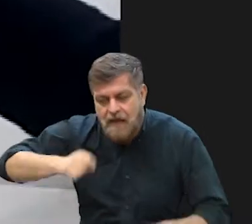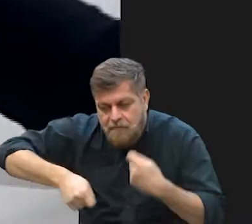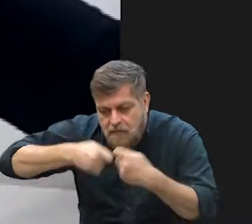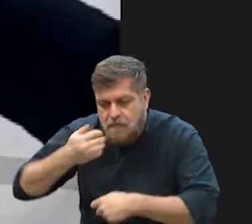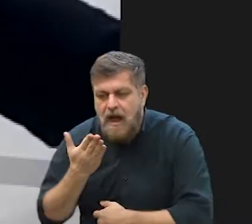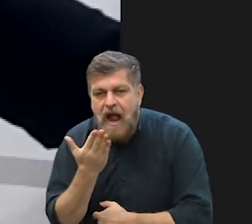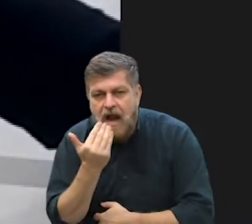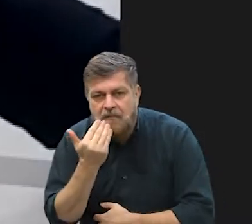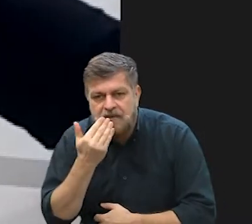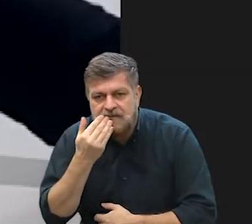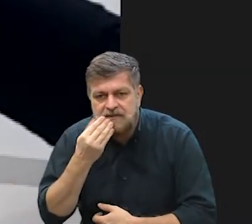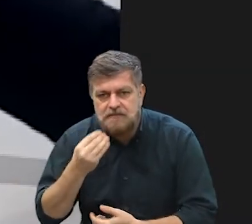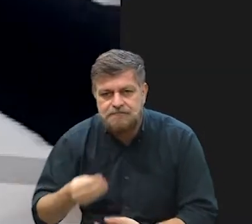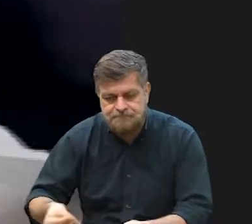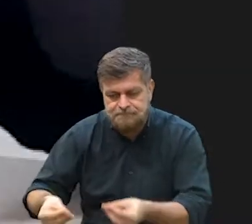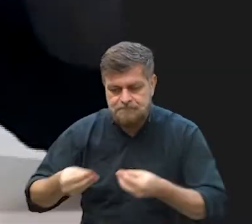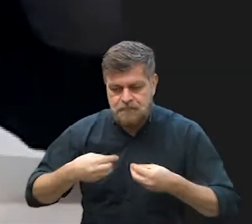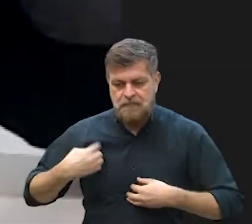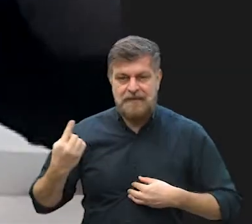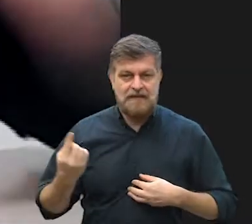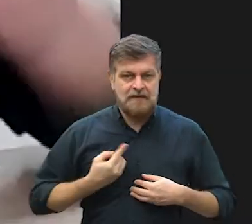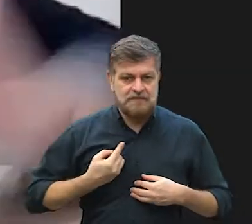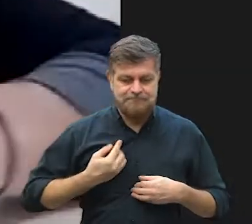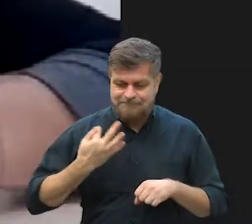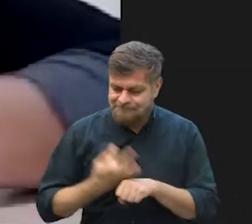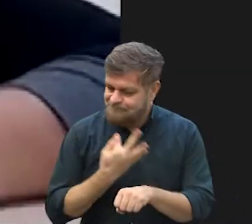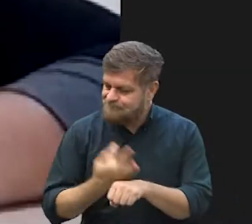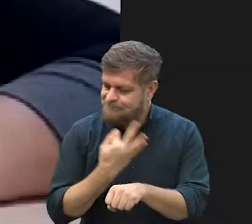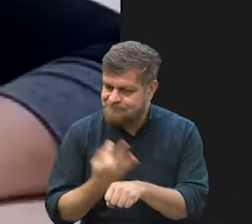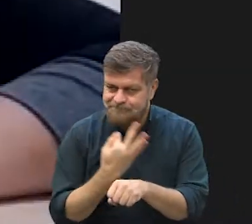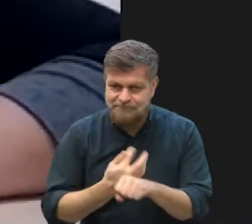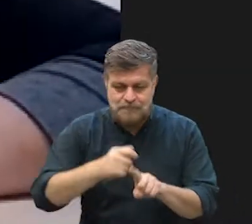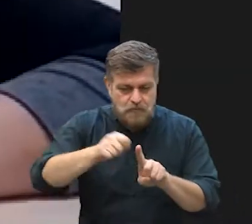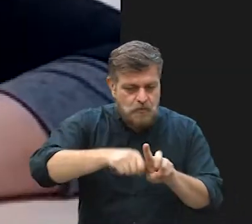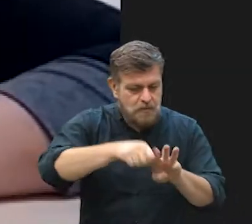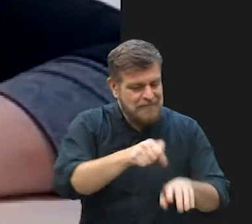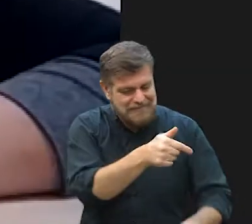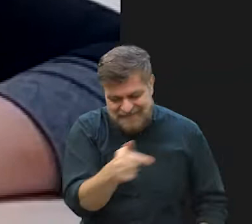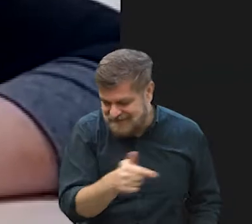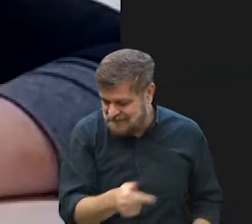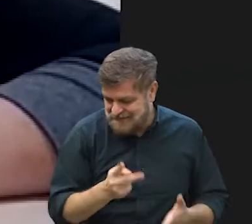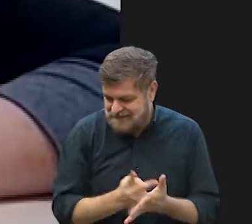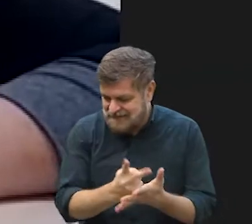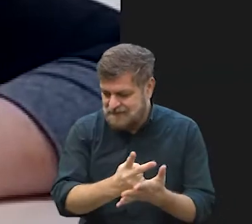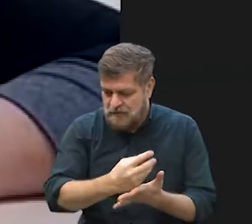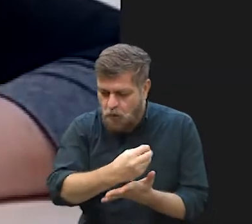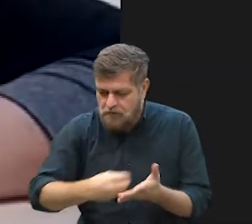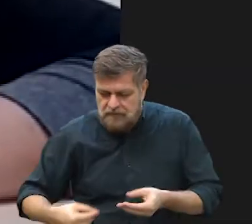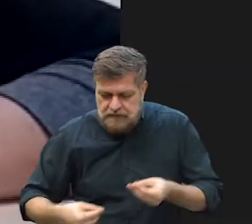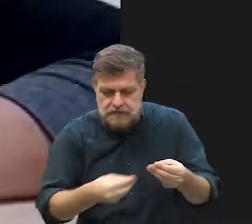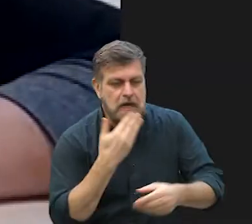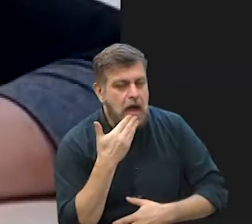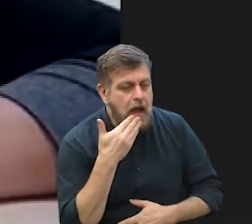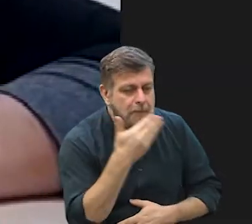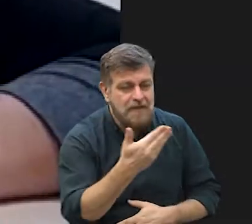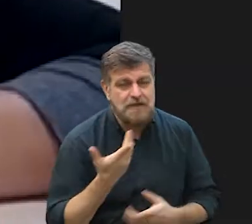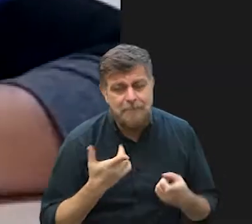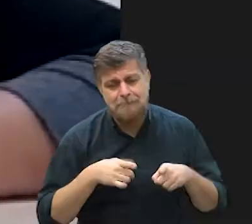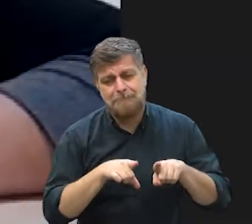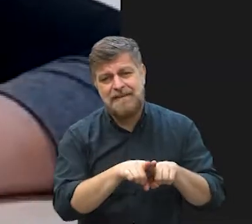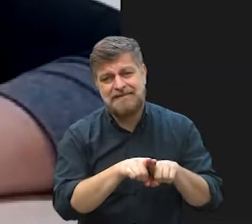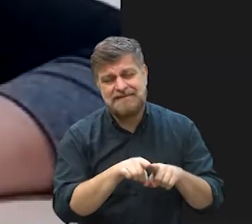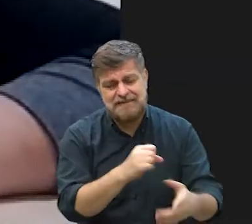assim, parcerias, a gente vive correndo atrás de parceria, né? Todo mês, toda semana, a gente manda ofício, a gente